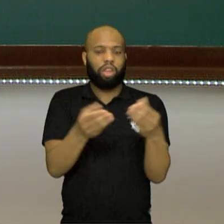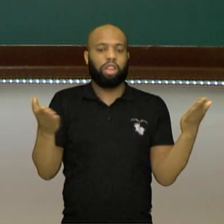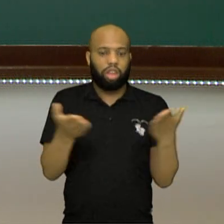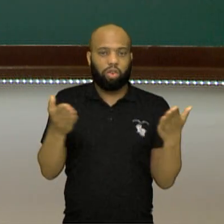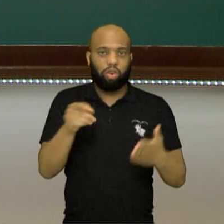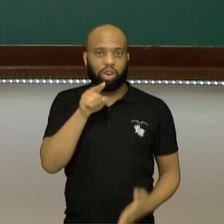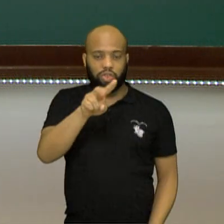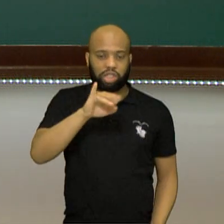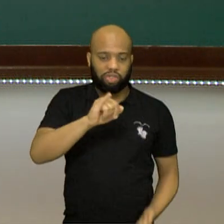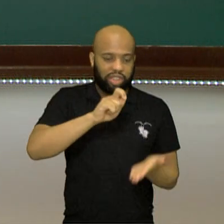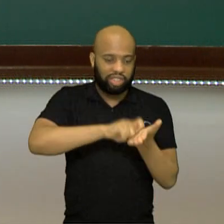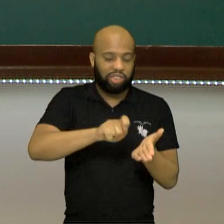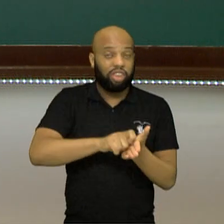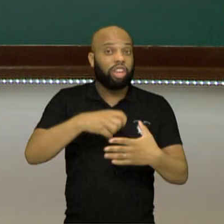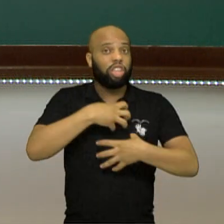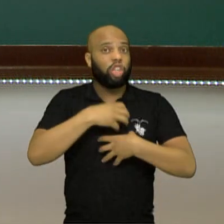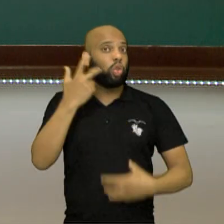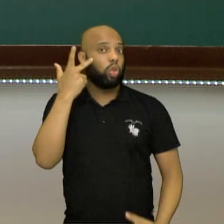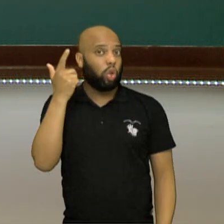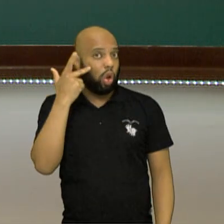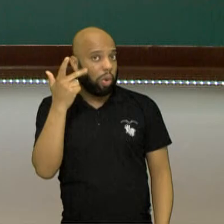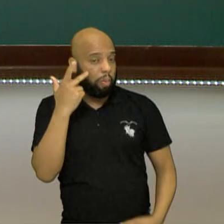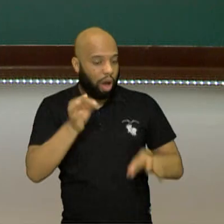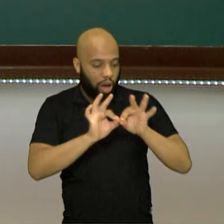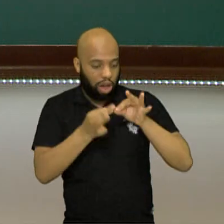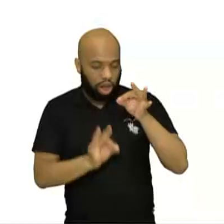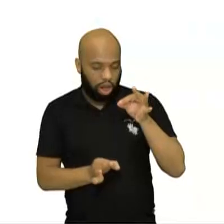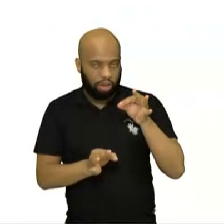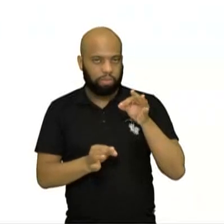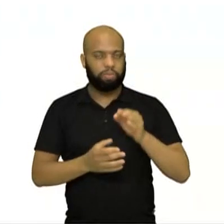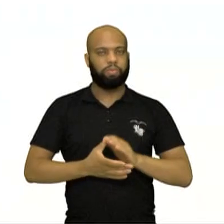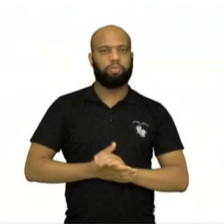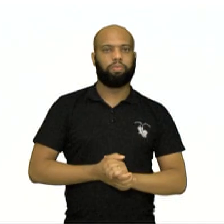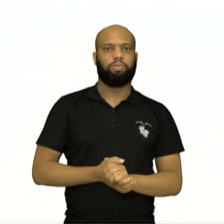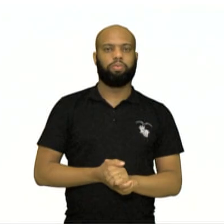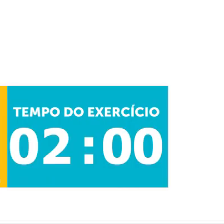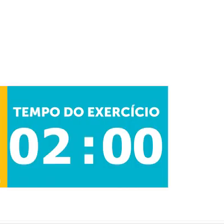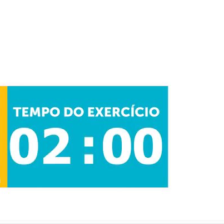Agora você vai reescrever isso de forma estendida.